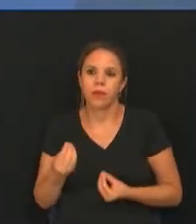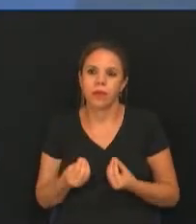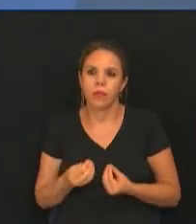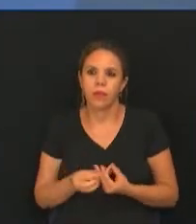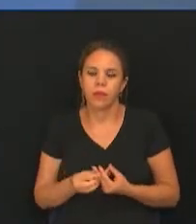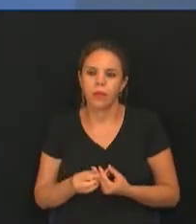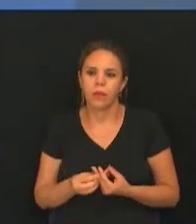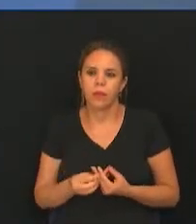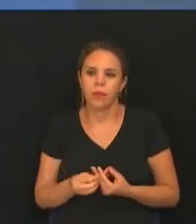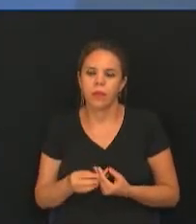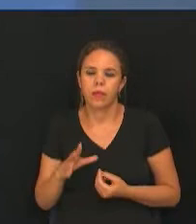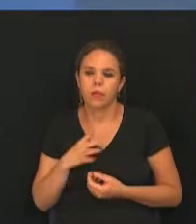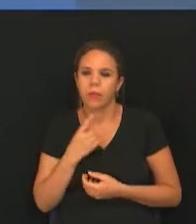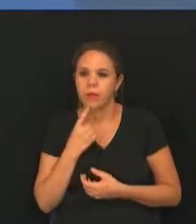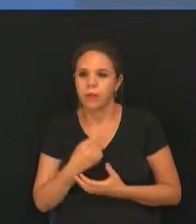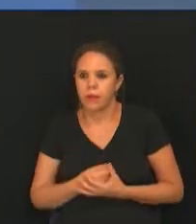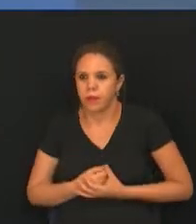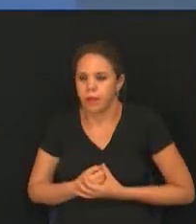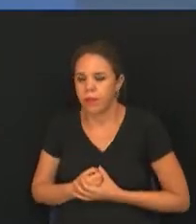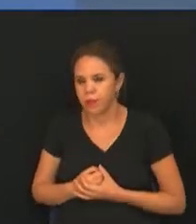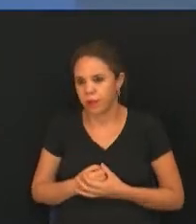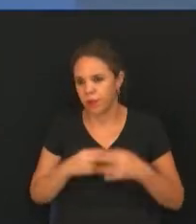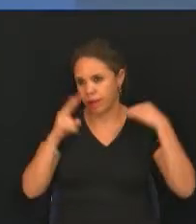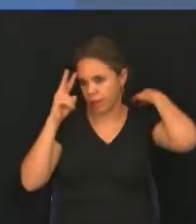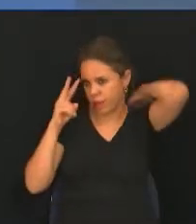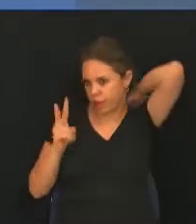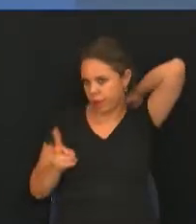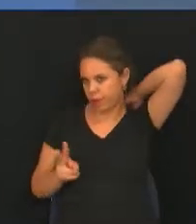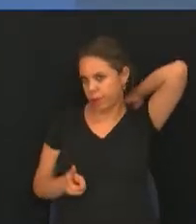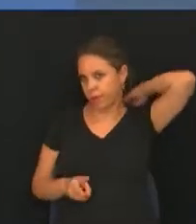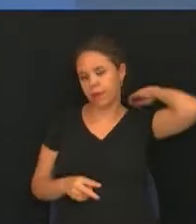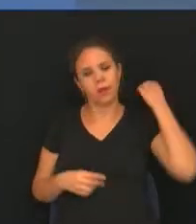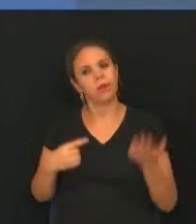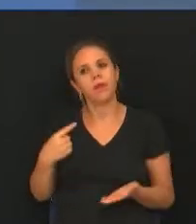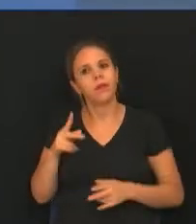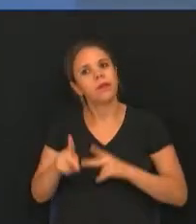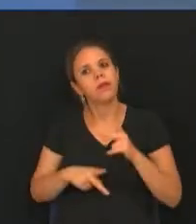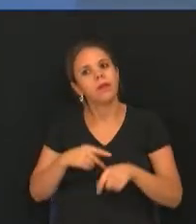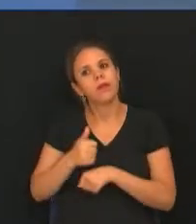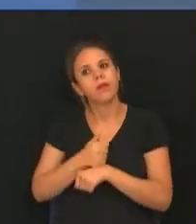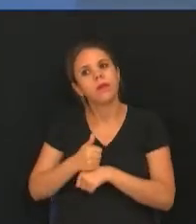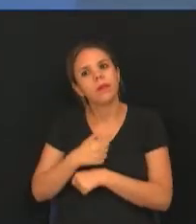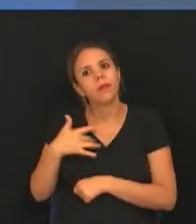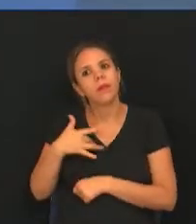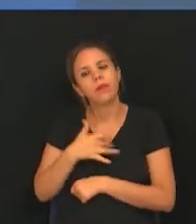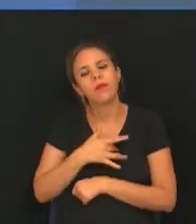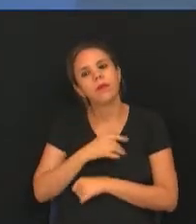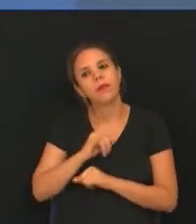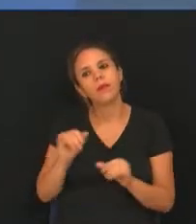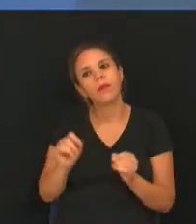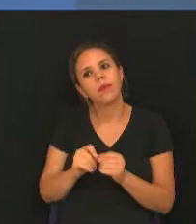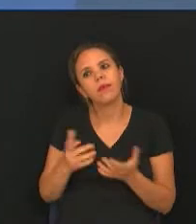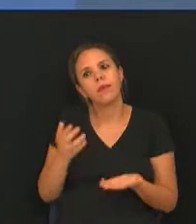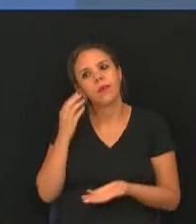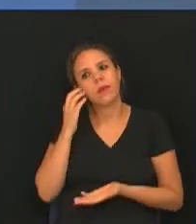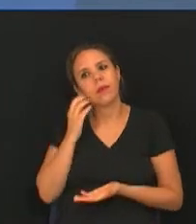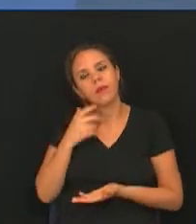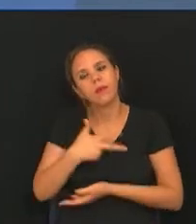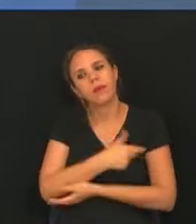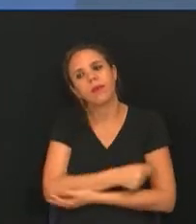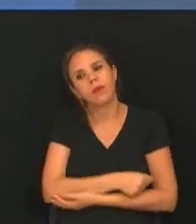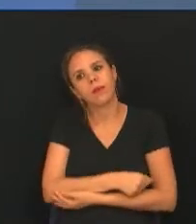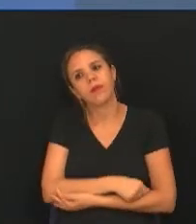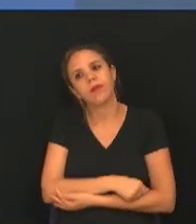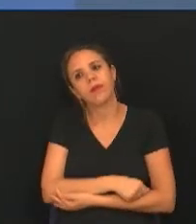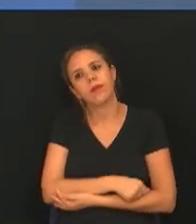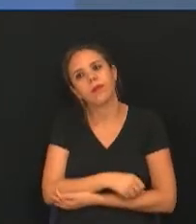esquema aqui na cidade de Campinas. A gente lembra que sempre são os agentes de saúde do município que fazem essa imunização. Então,